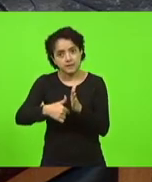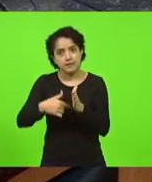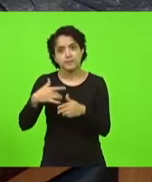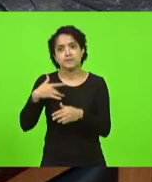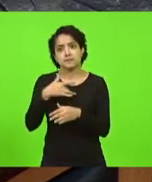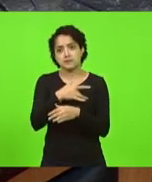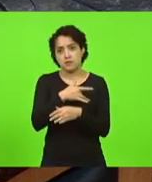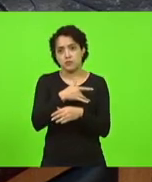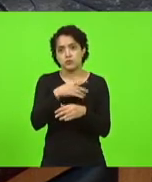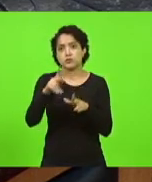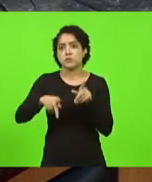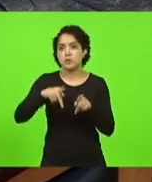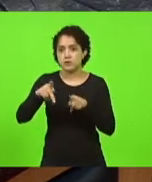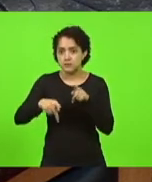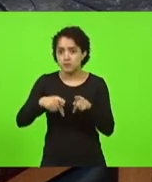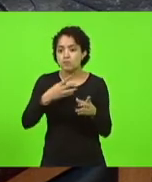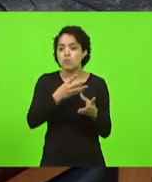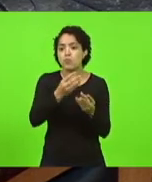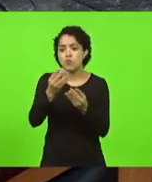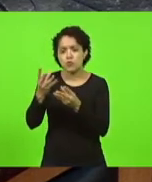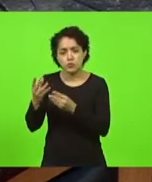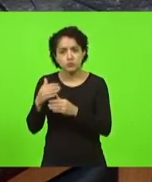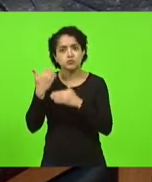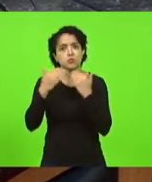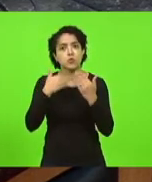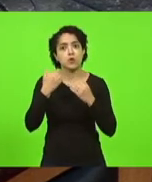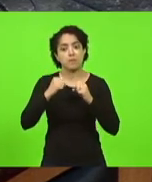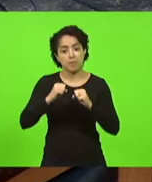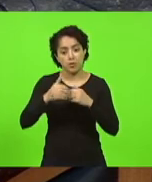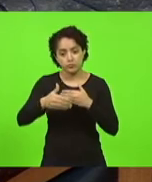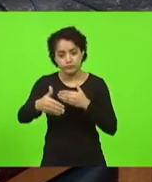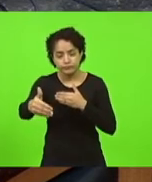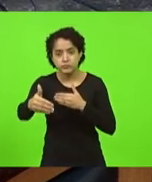muita gente, morrer muita gente e atrasar a economia.